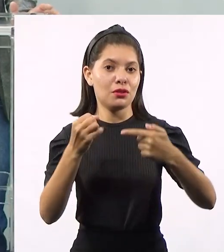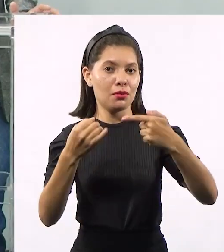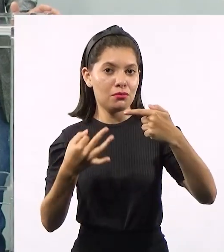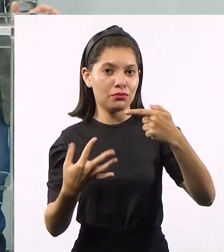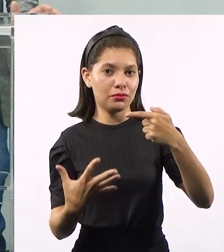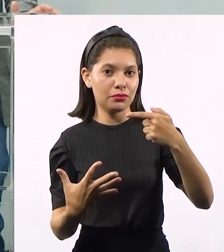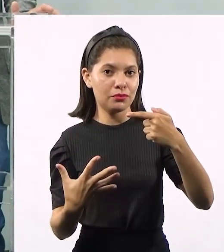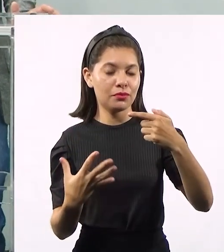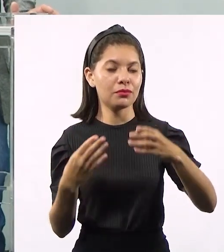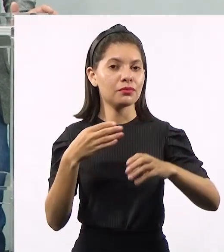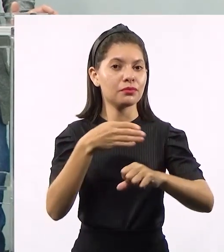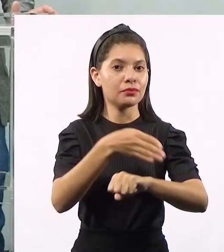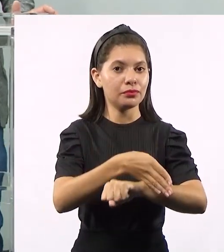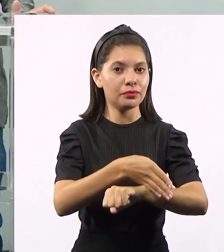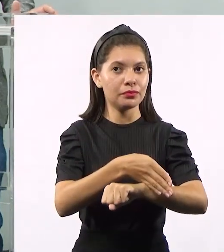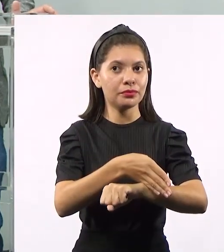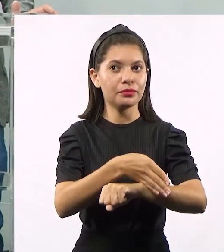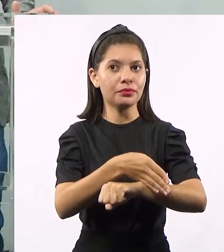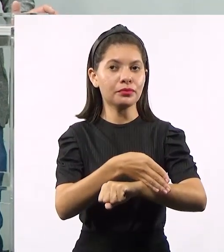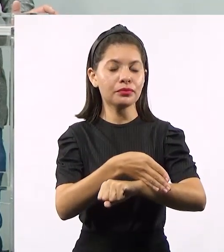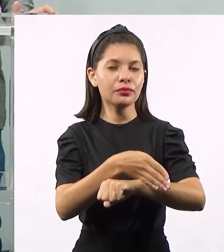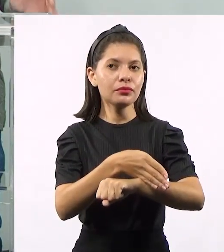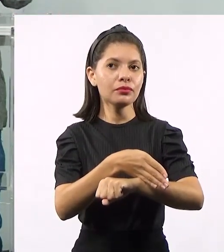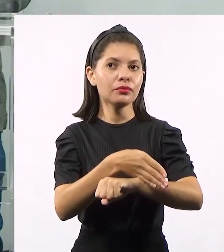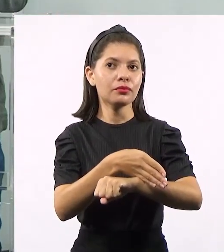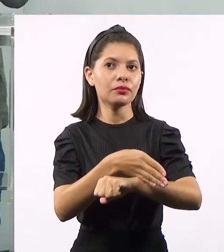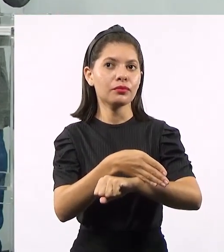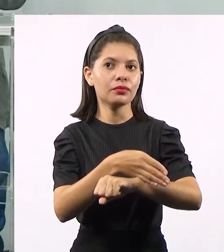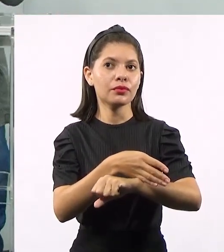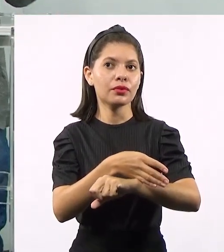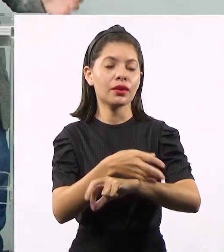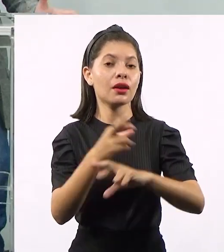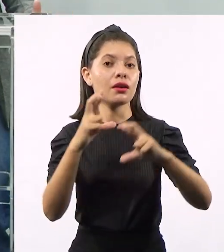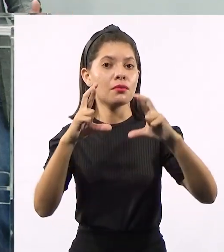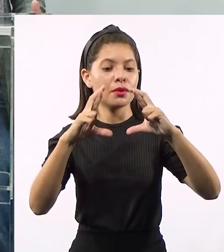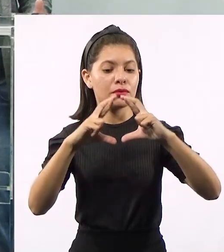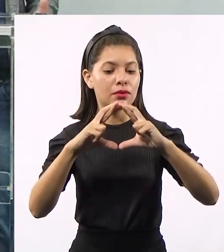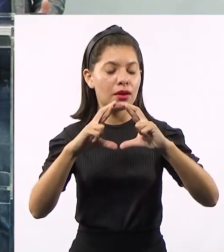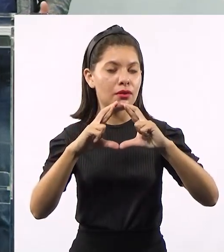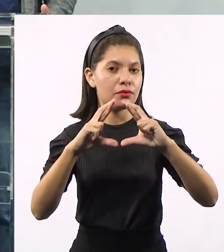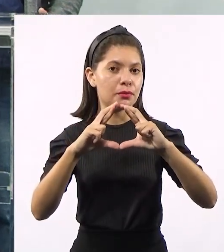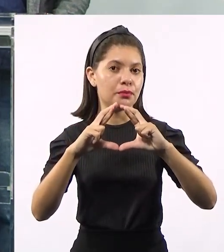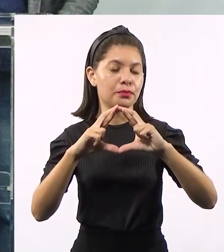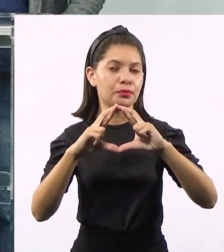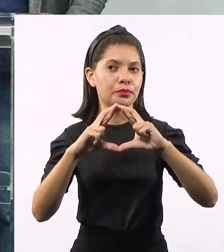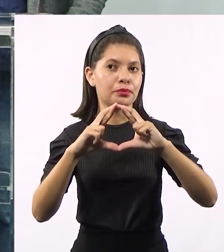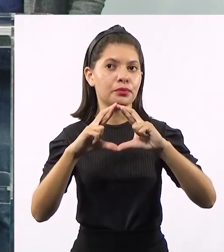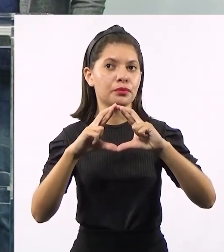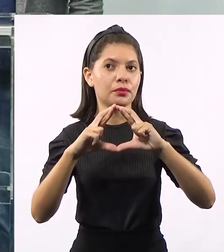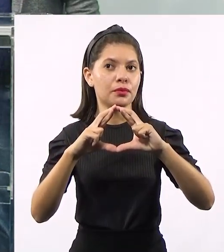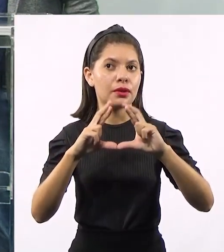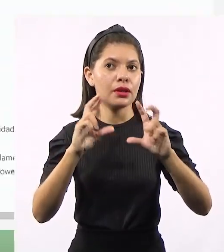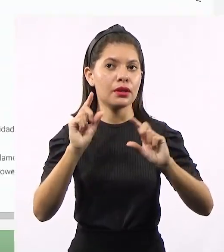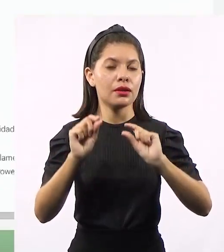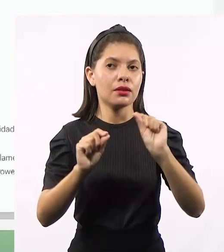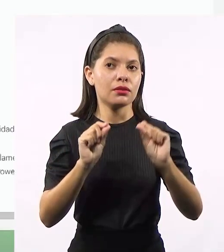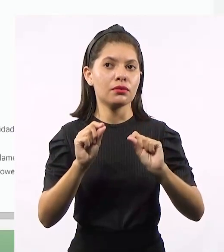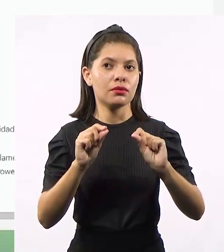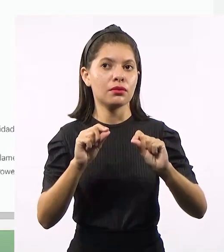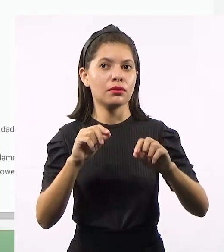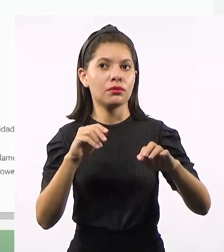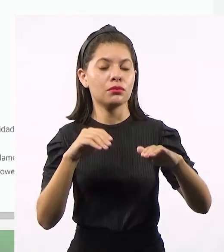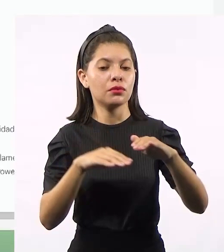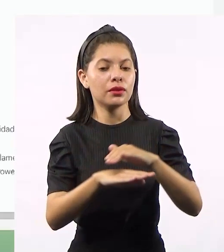teu e-mail ir para o Drive, e no Drive ele vai permitir essa criação desse nosso arquivo digital.